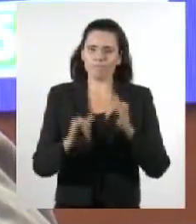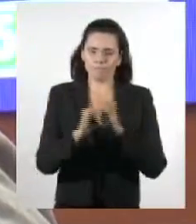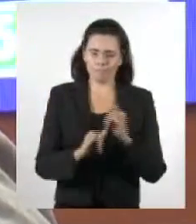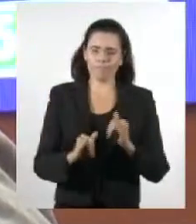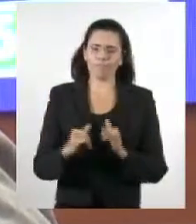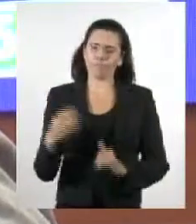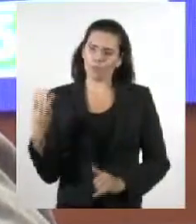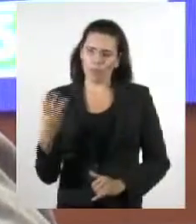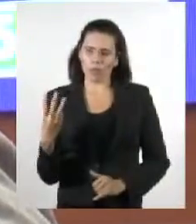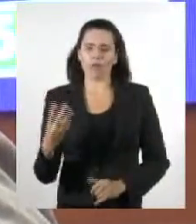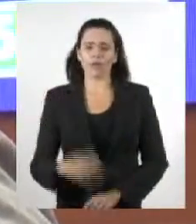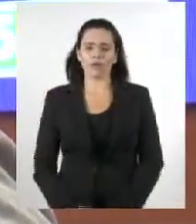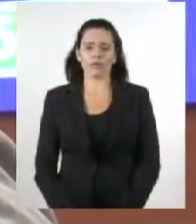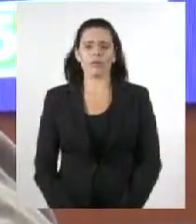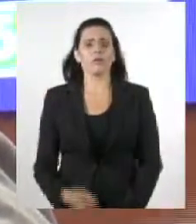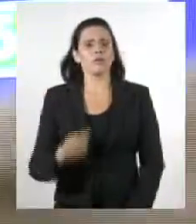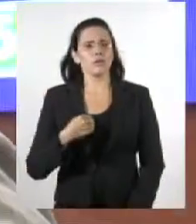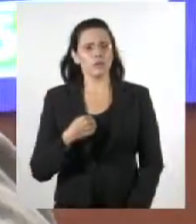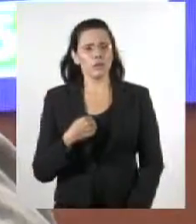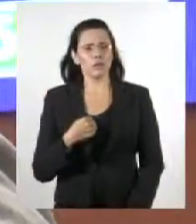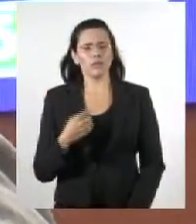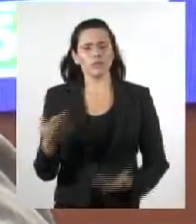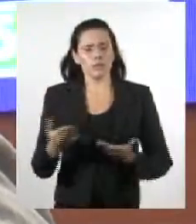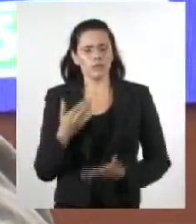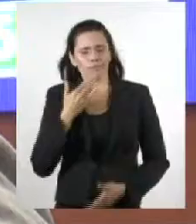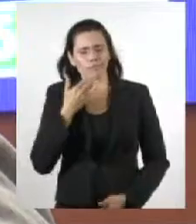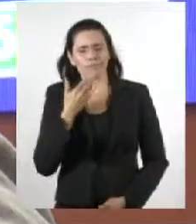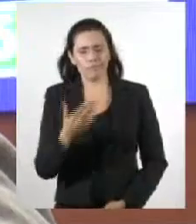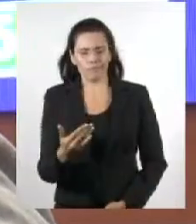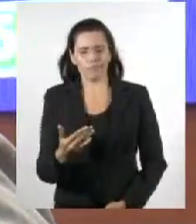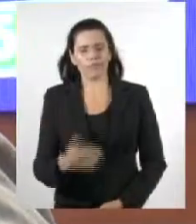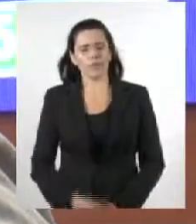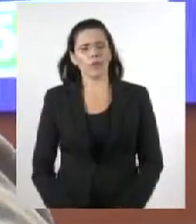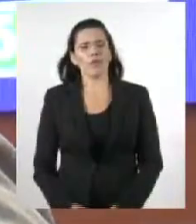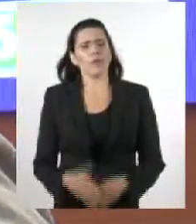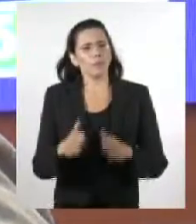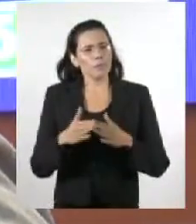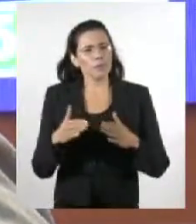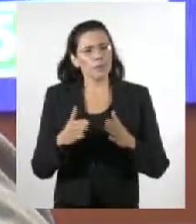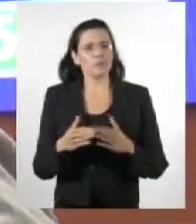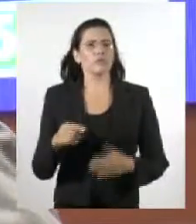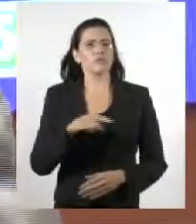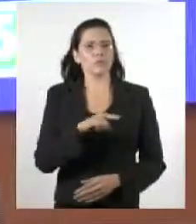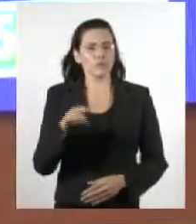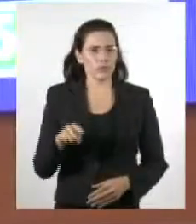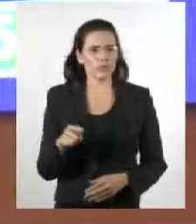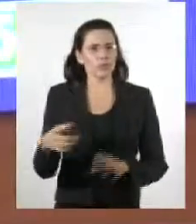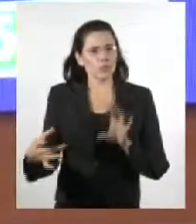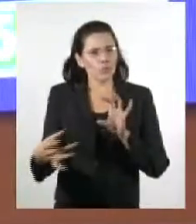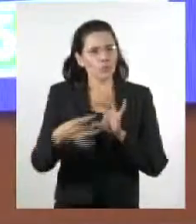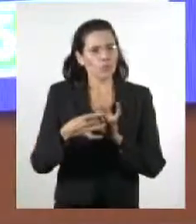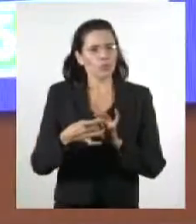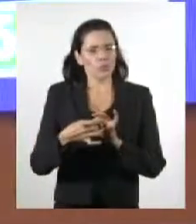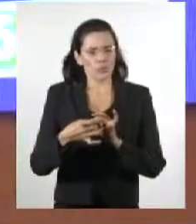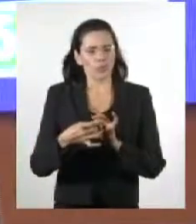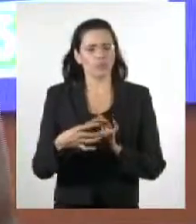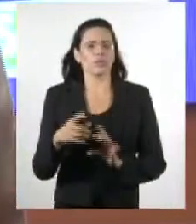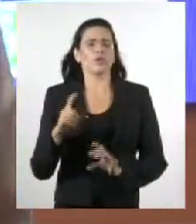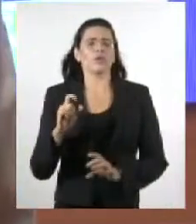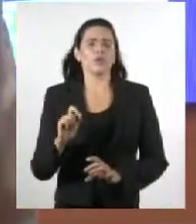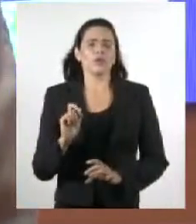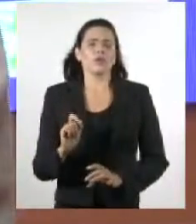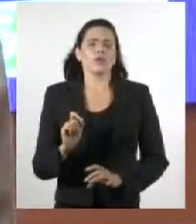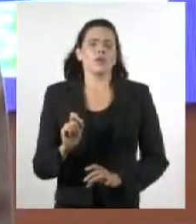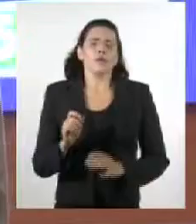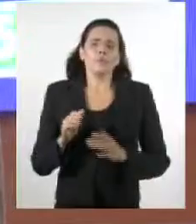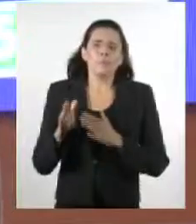casa encampe essa luta, para que possa sensibilizar o governo federal, para que possa, na verdade, dar as mãos